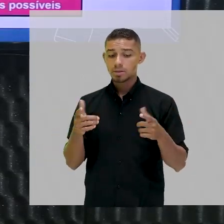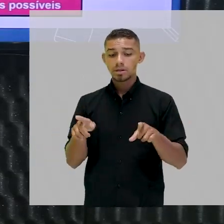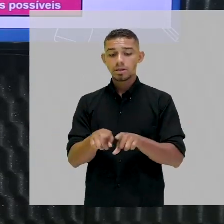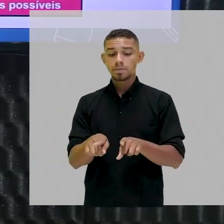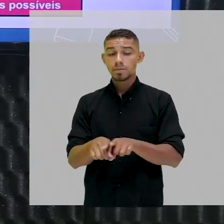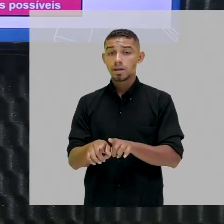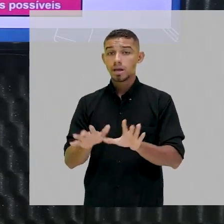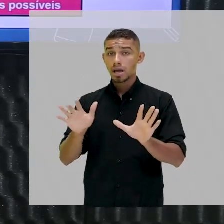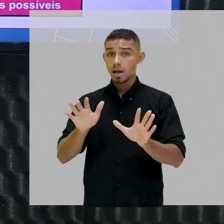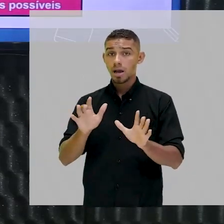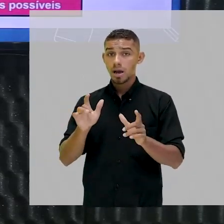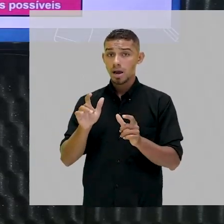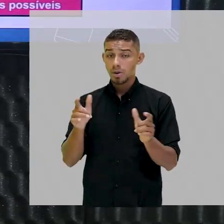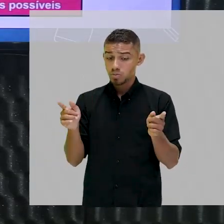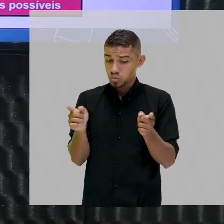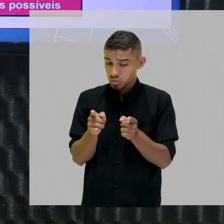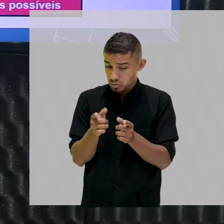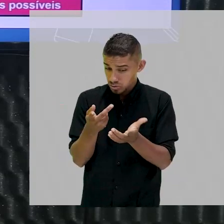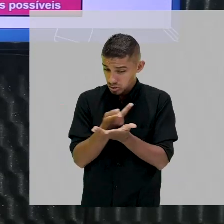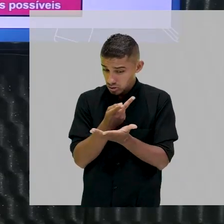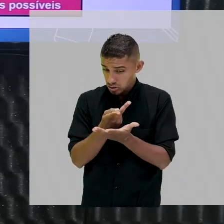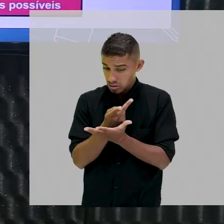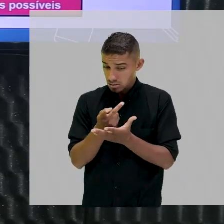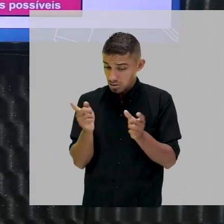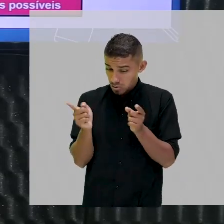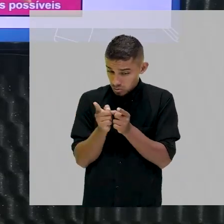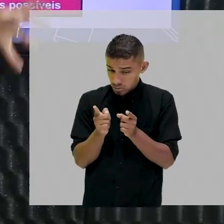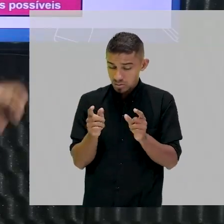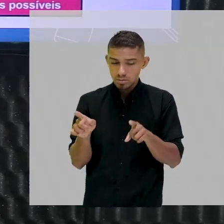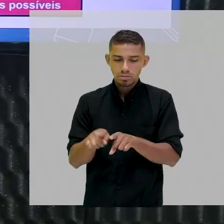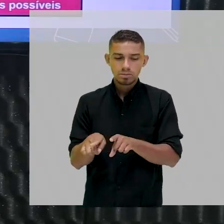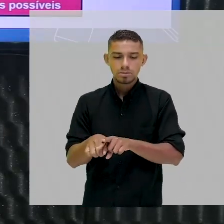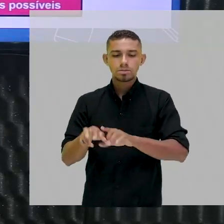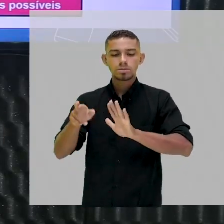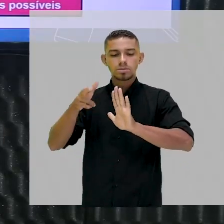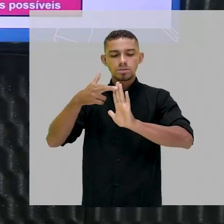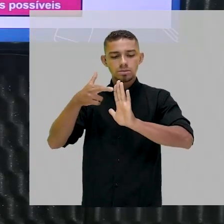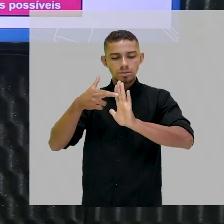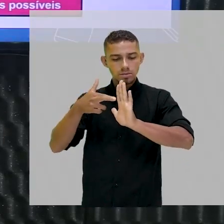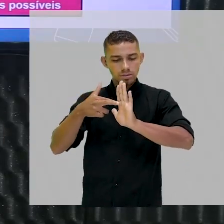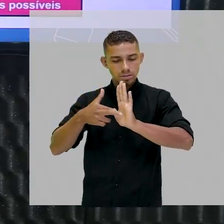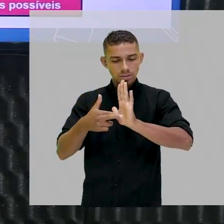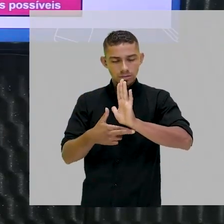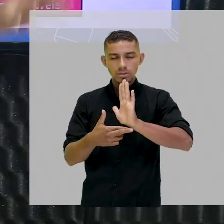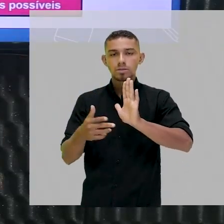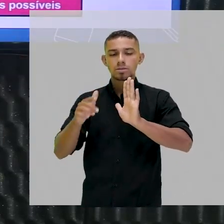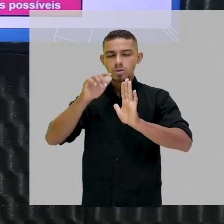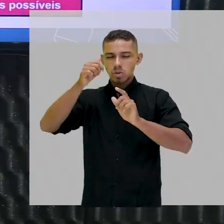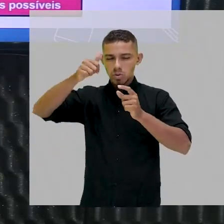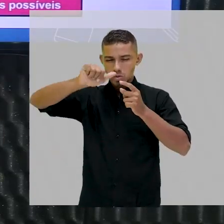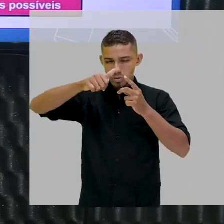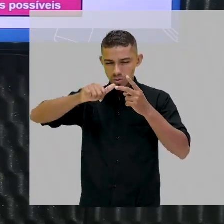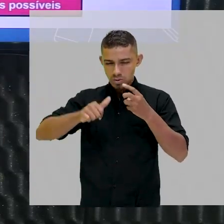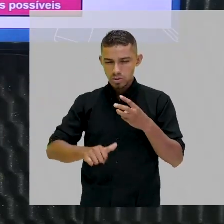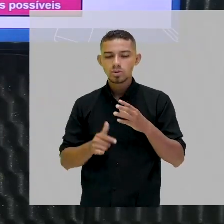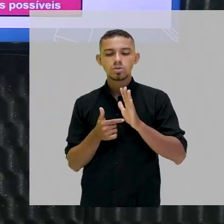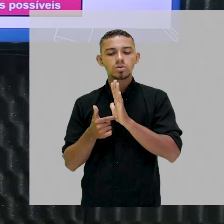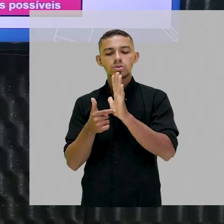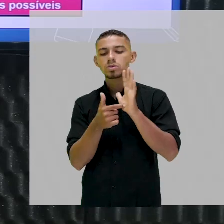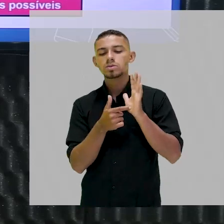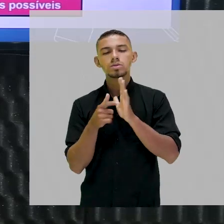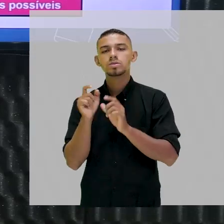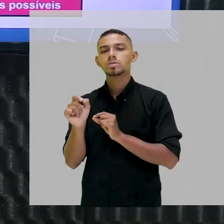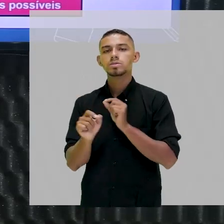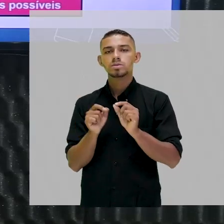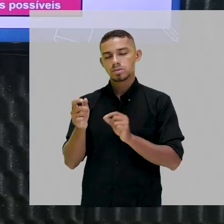de erros possíveis. Esses são os critérios na qual os juízes irão avaliar numa apresentação